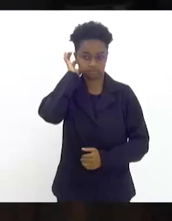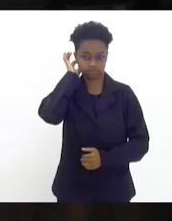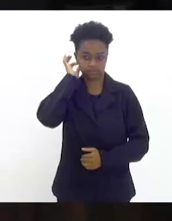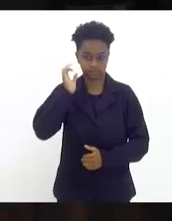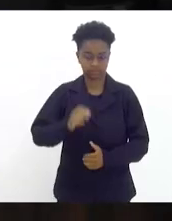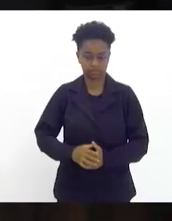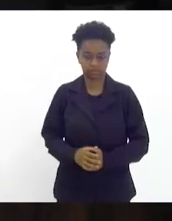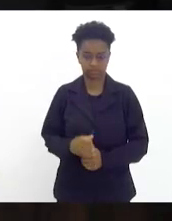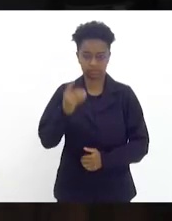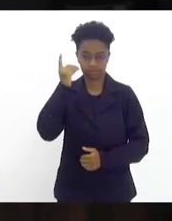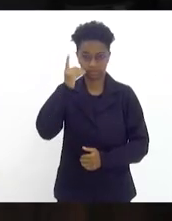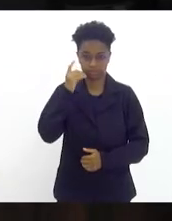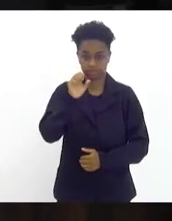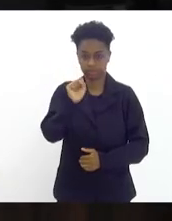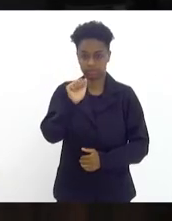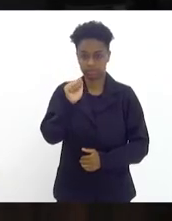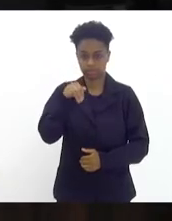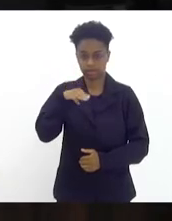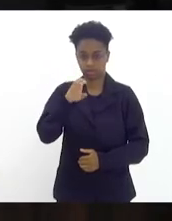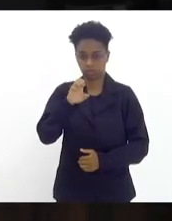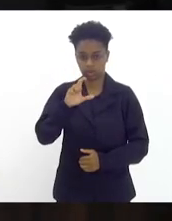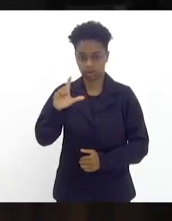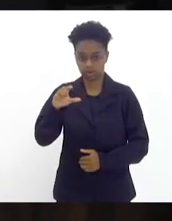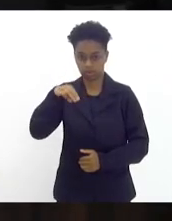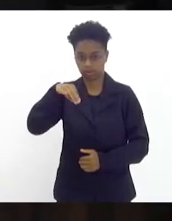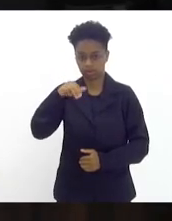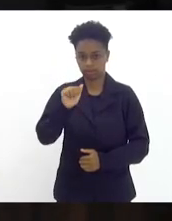Deputado Samuel Malafaia